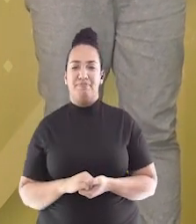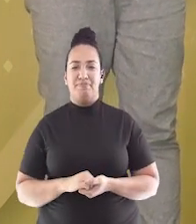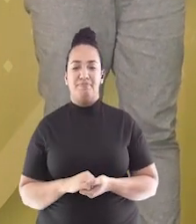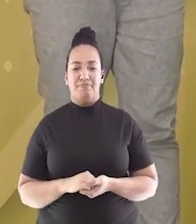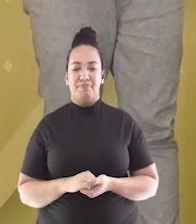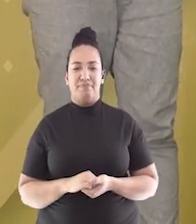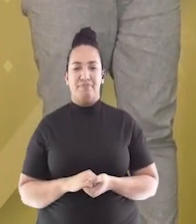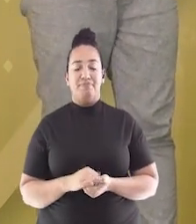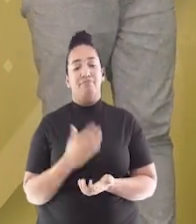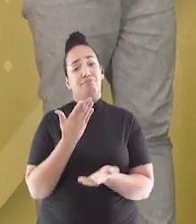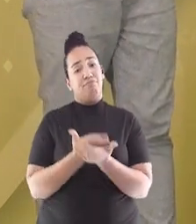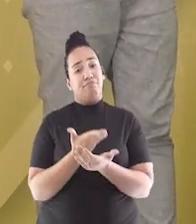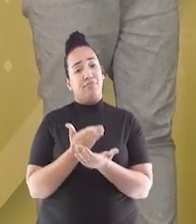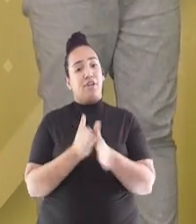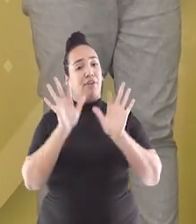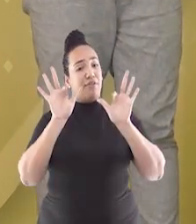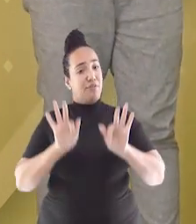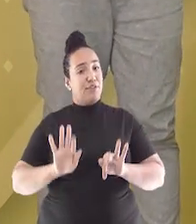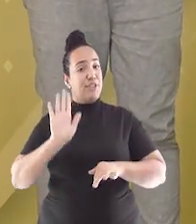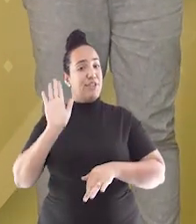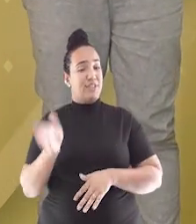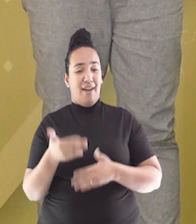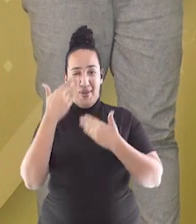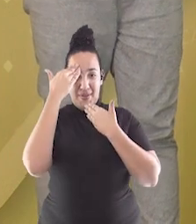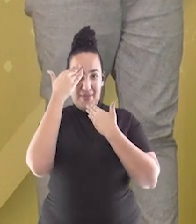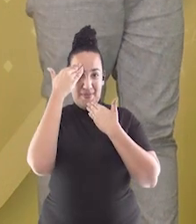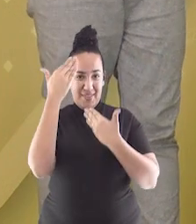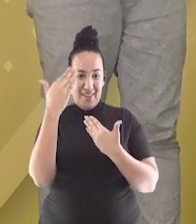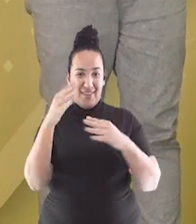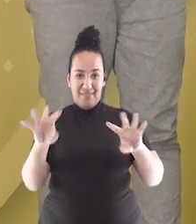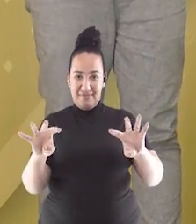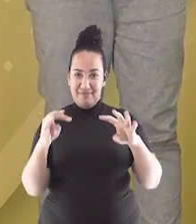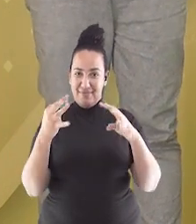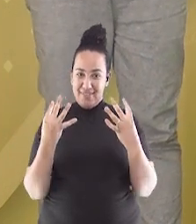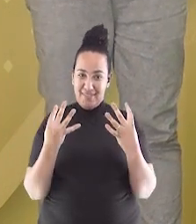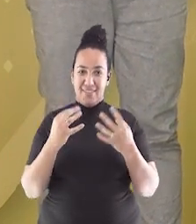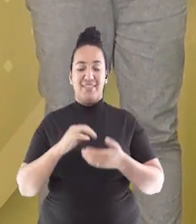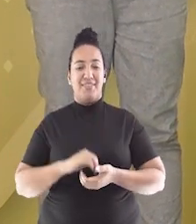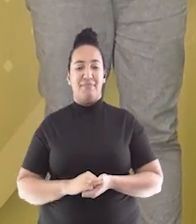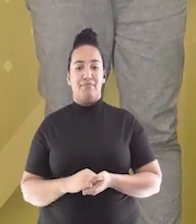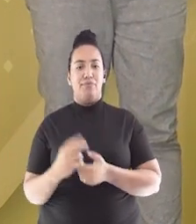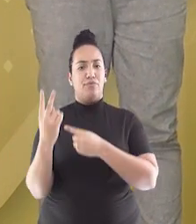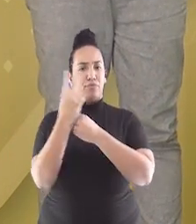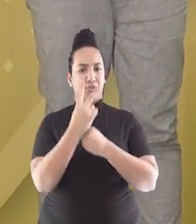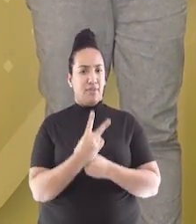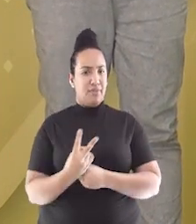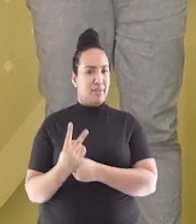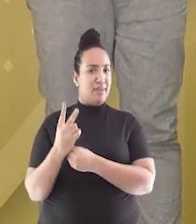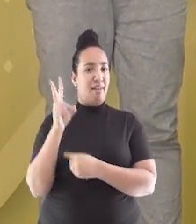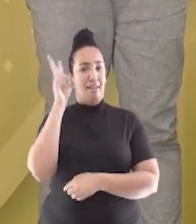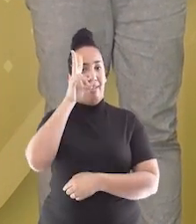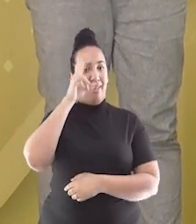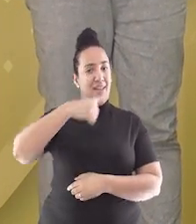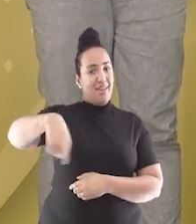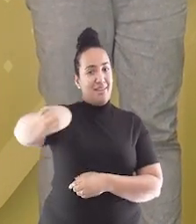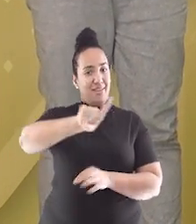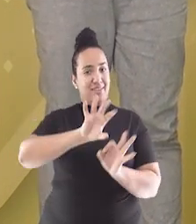nosso podcast. Nosso encontro está ficando por aqui. Muito obrigado pela sua audiência. Fiquem bem, se